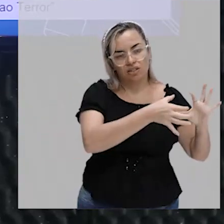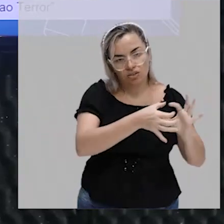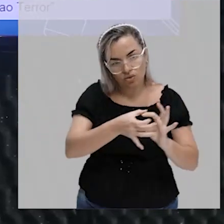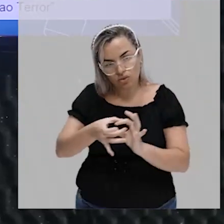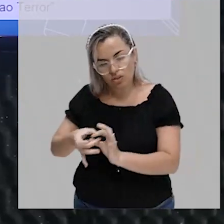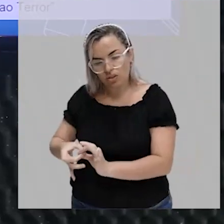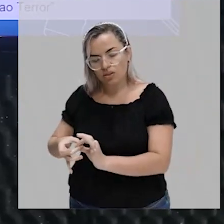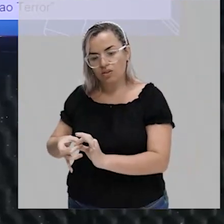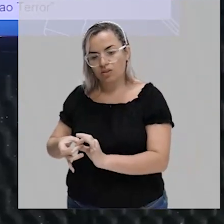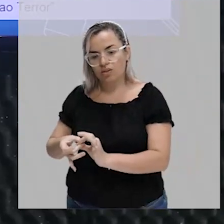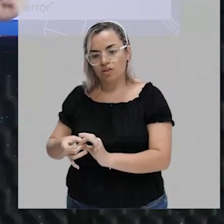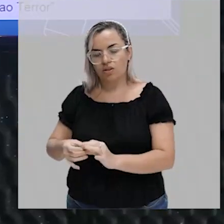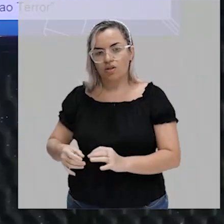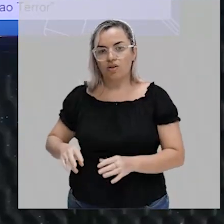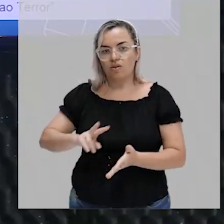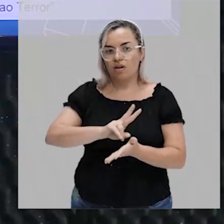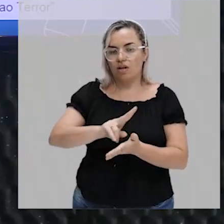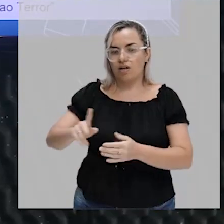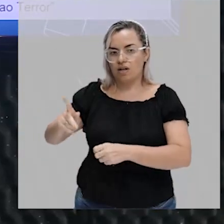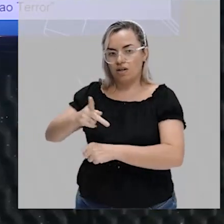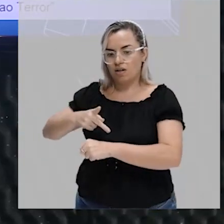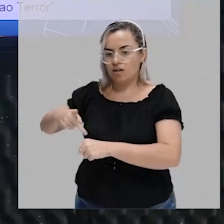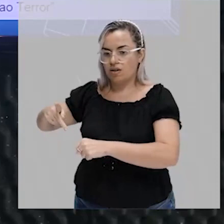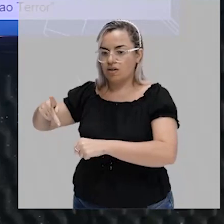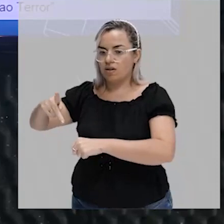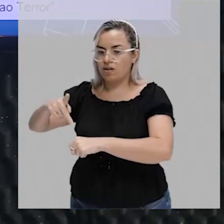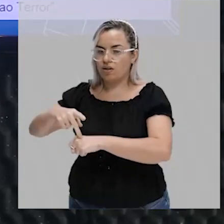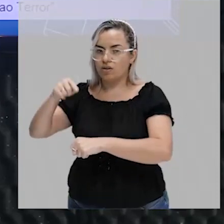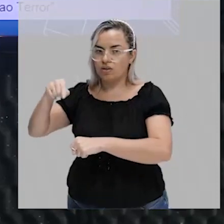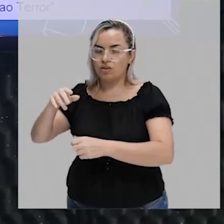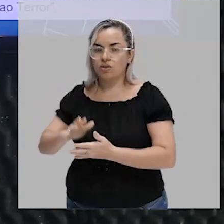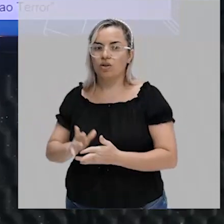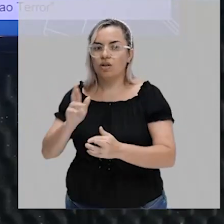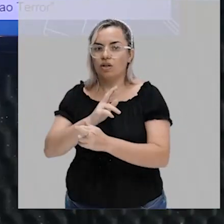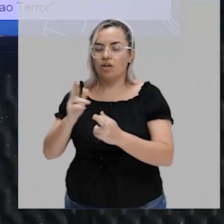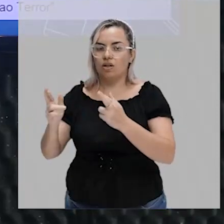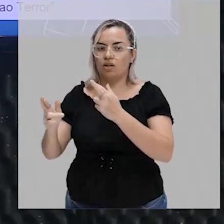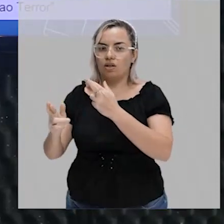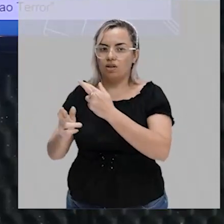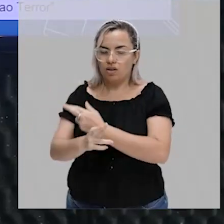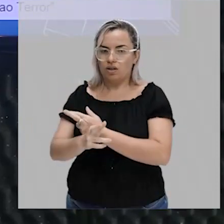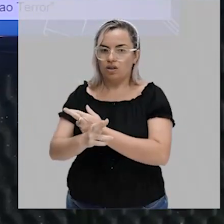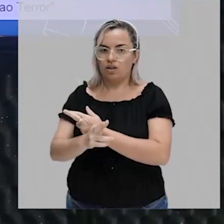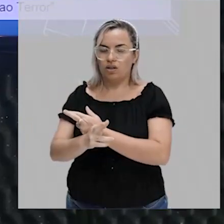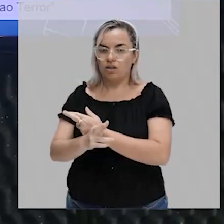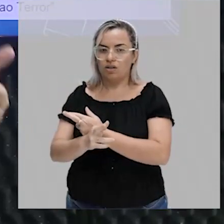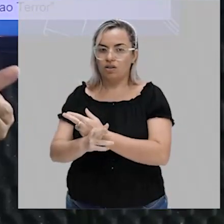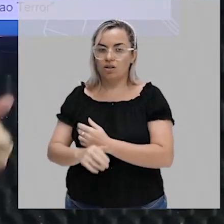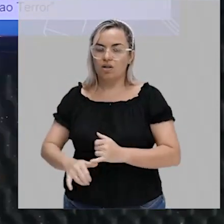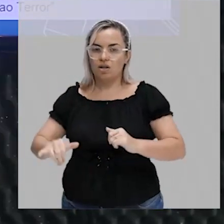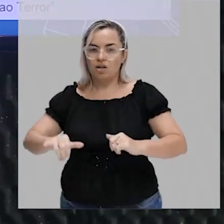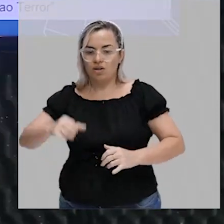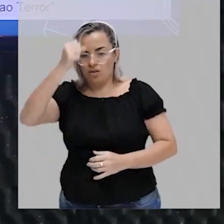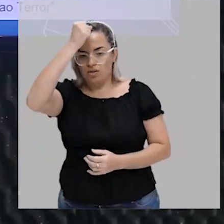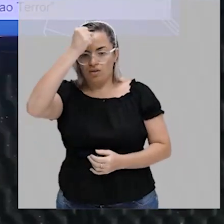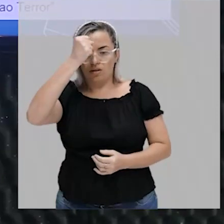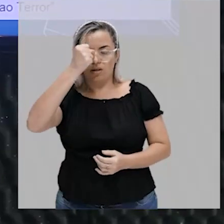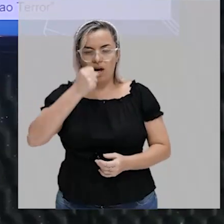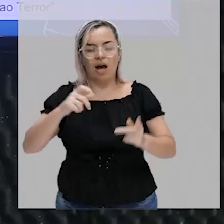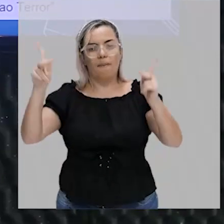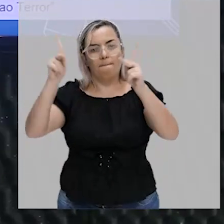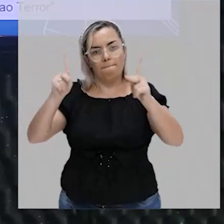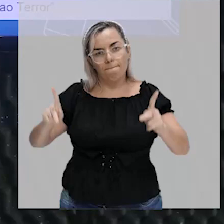Estados Unidos, se adequam a essas características, ou seja, ameaçam a paz mundial, tá certo? E ameaçam os Estados Unidos. Quem são